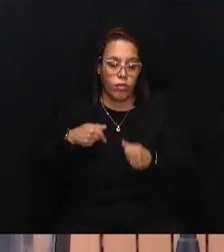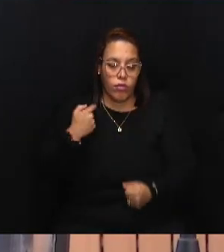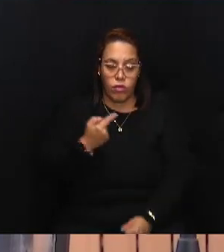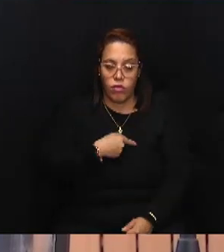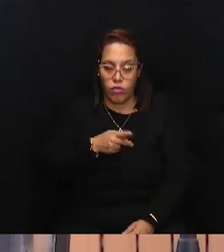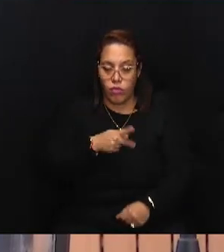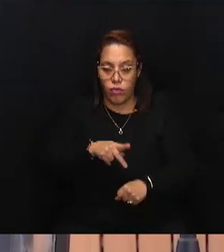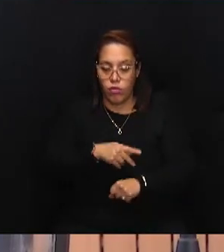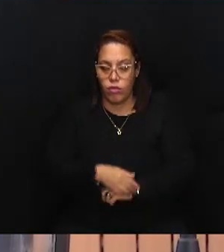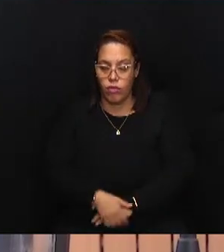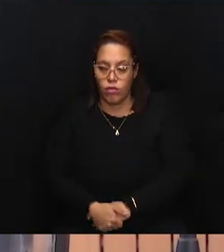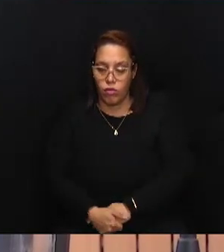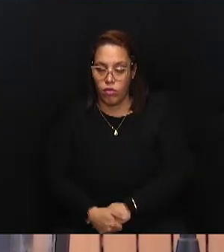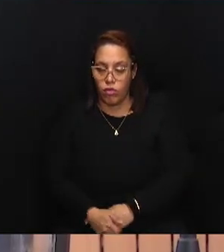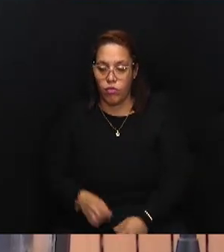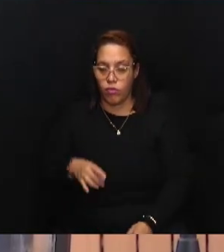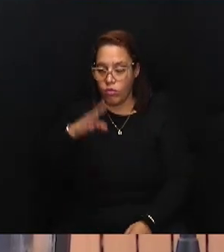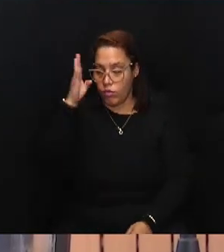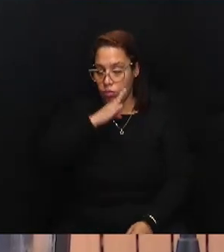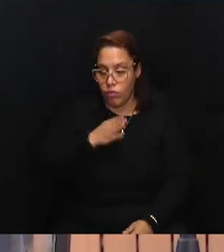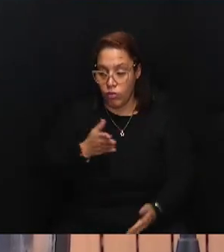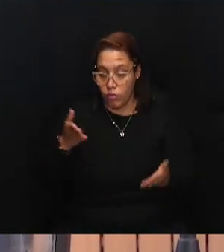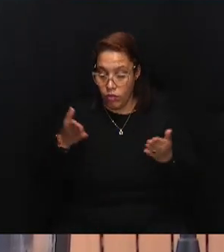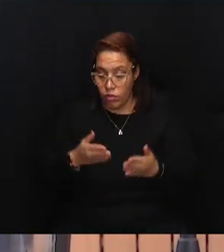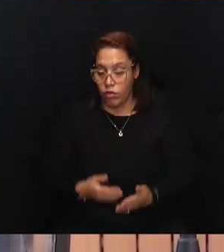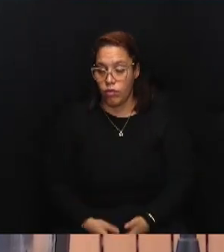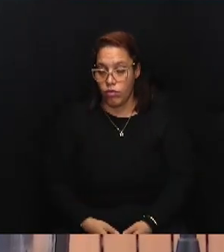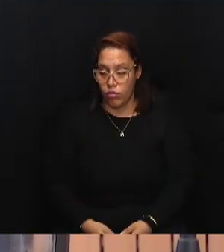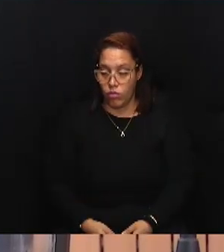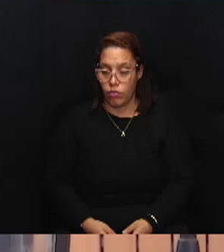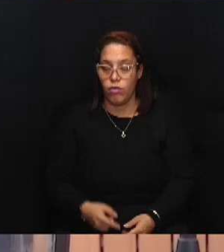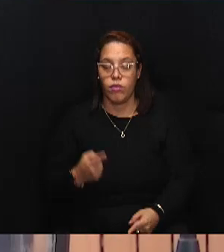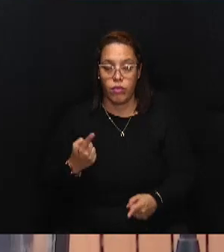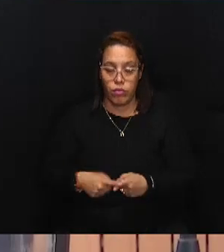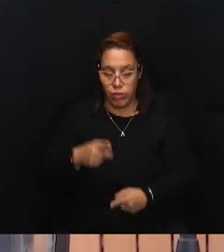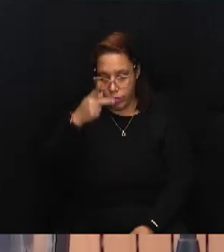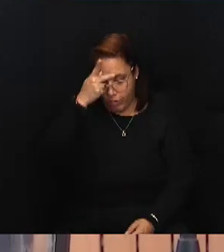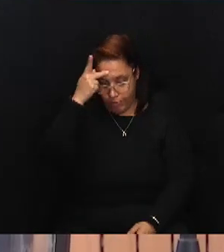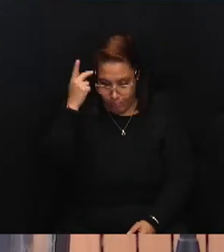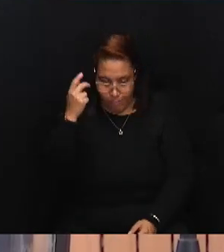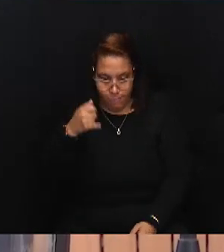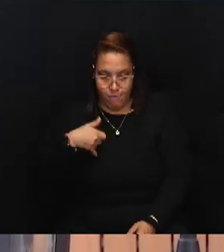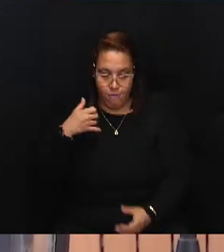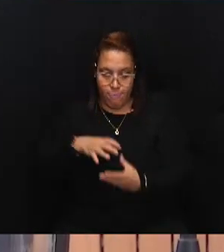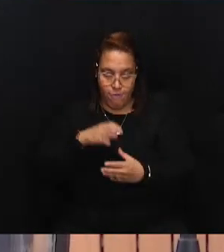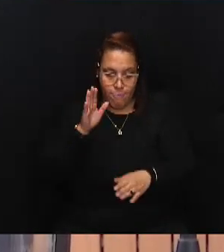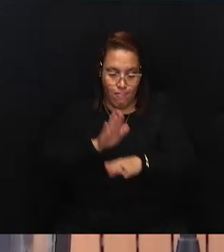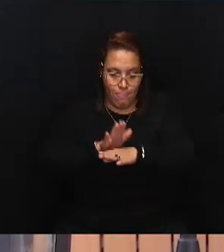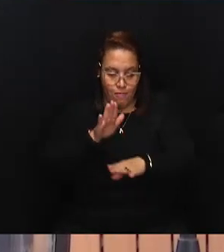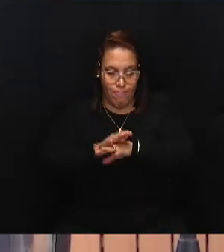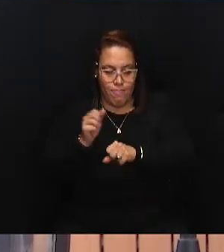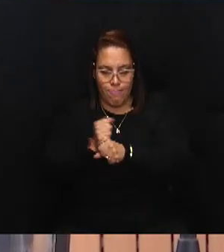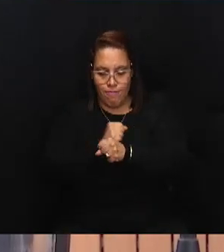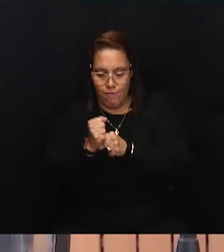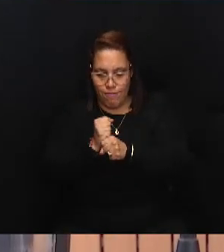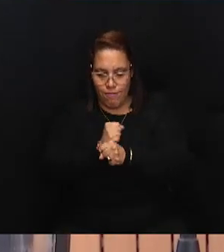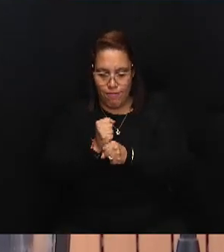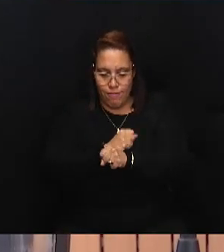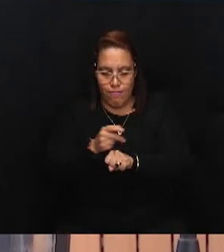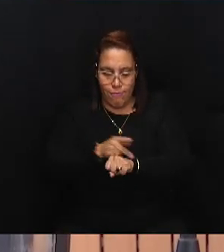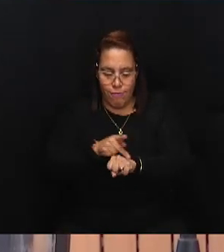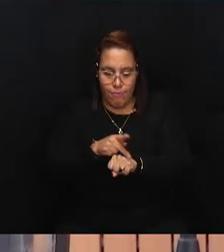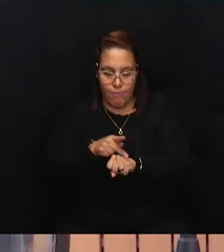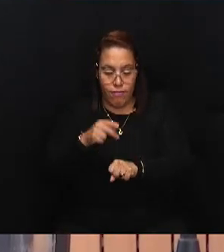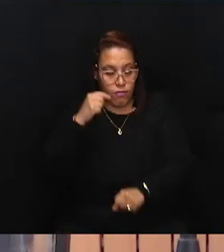país, porque se o Brasil é o que é hoje, é porque o idoso ajudou a construir o nosso país. E, às vezes,